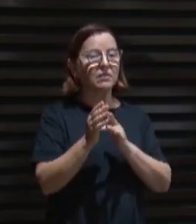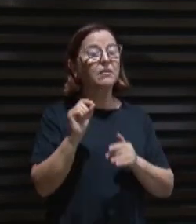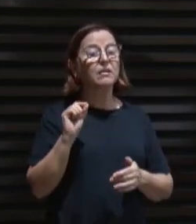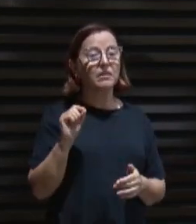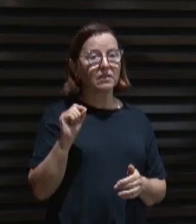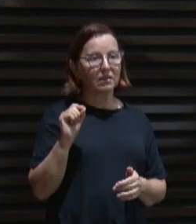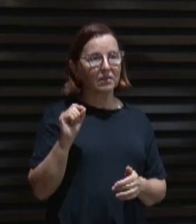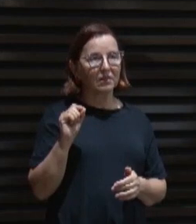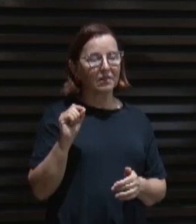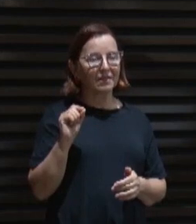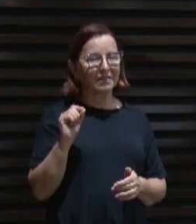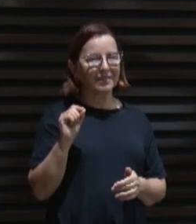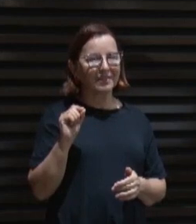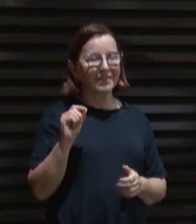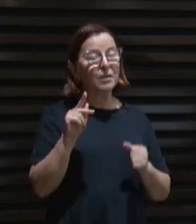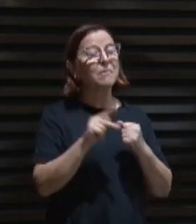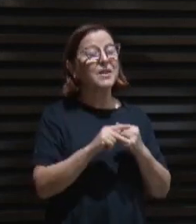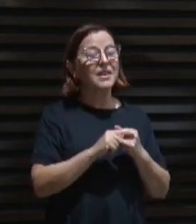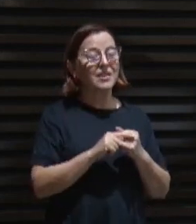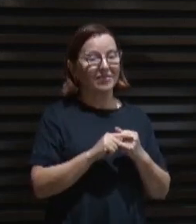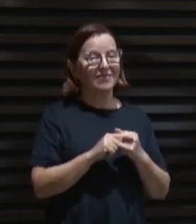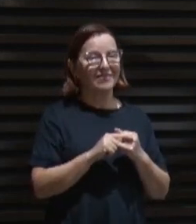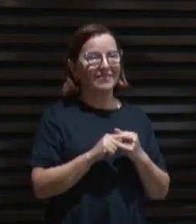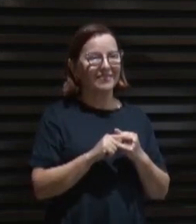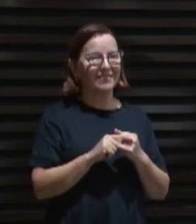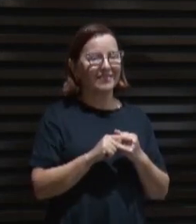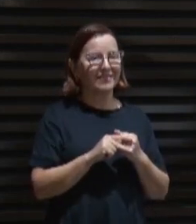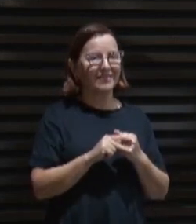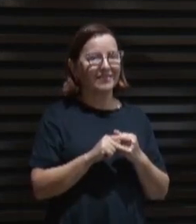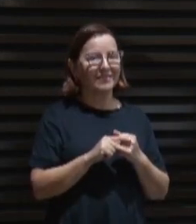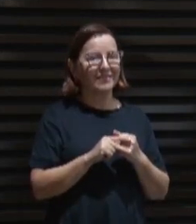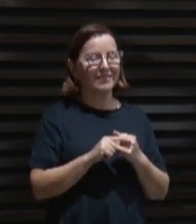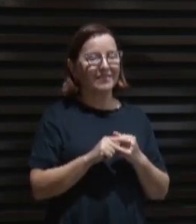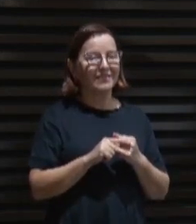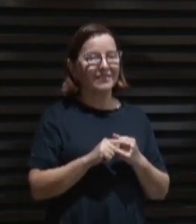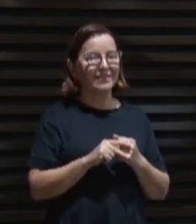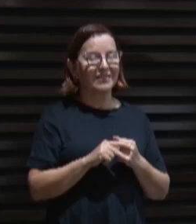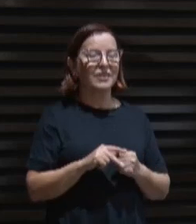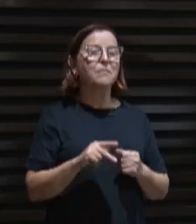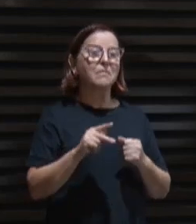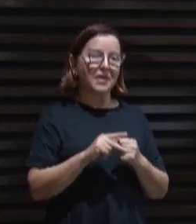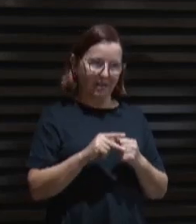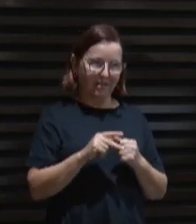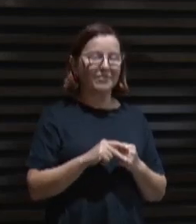Quem? Quem mais? Qual foi o discípulo que defendeu Jesus?